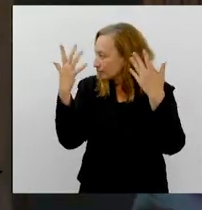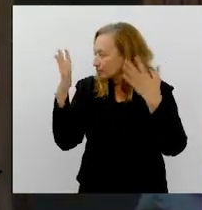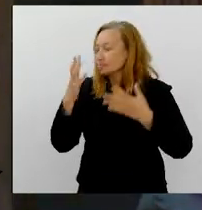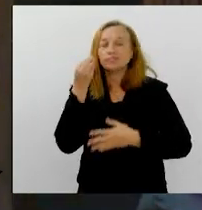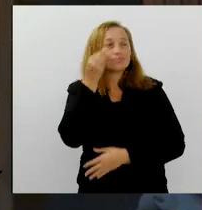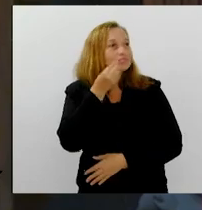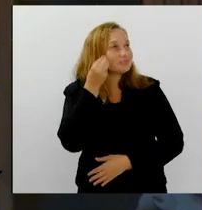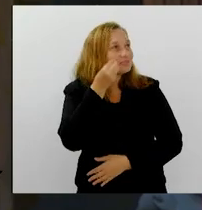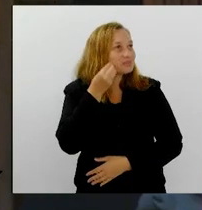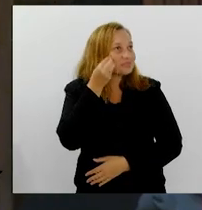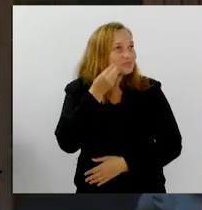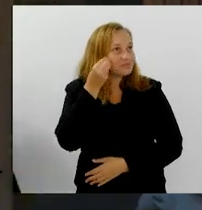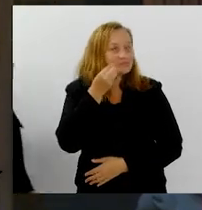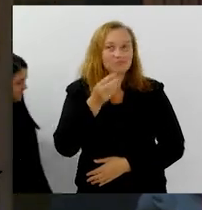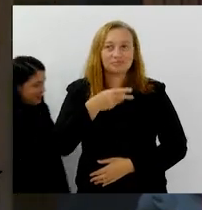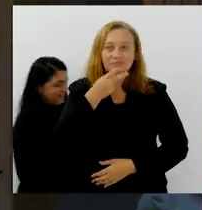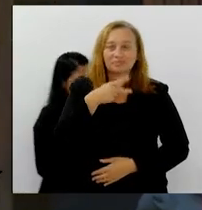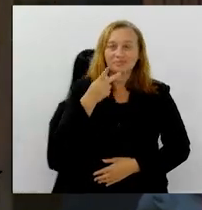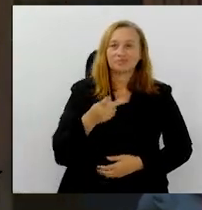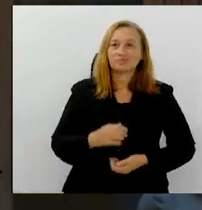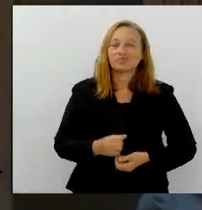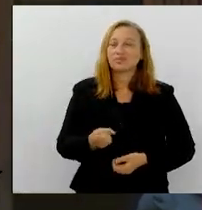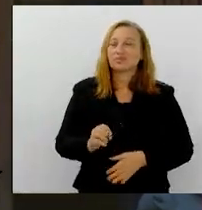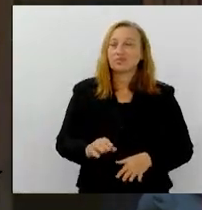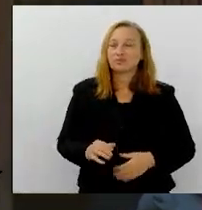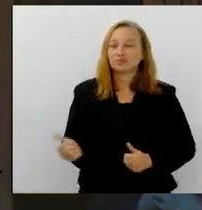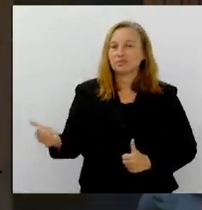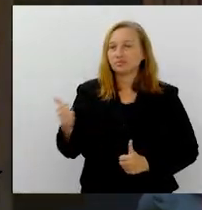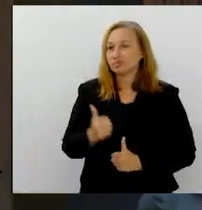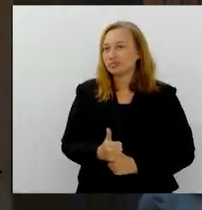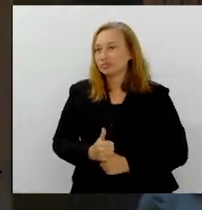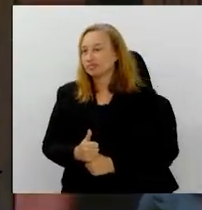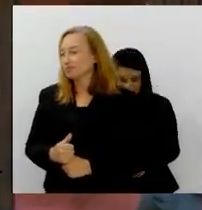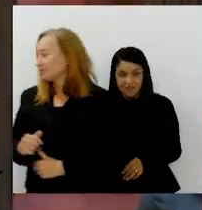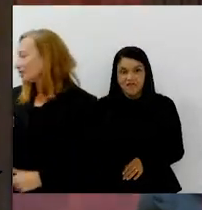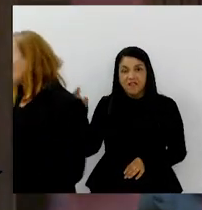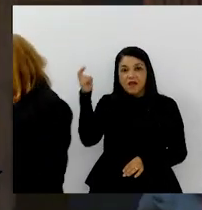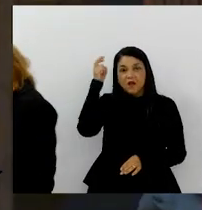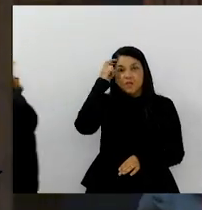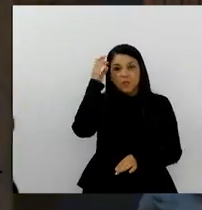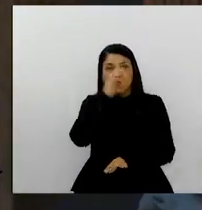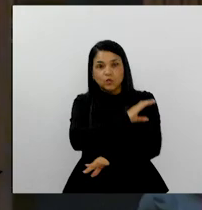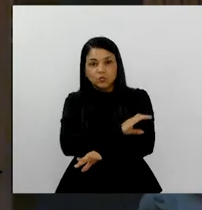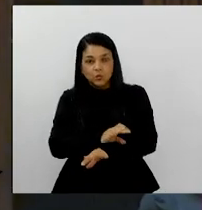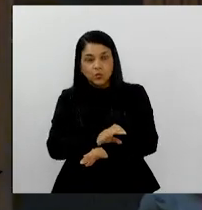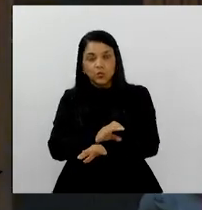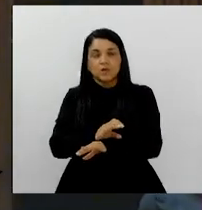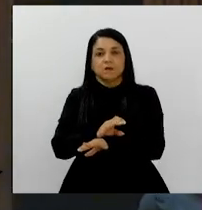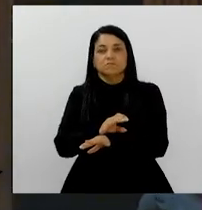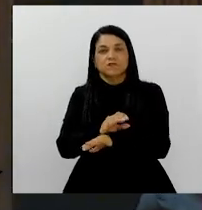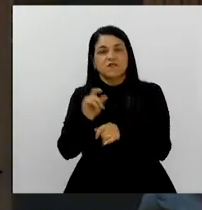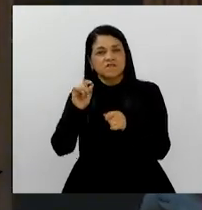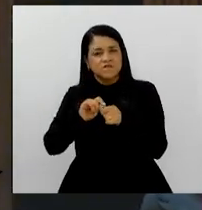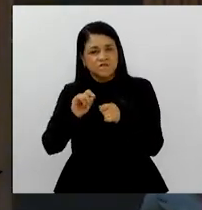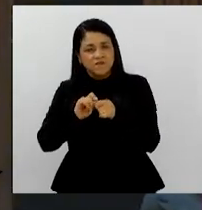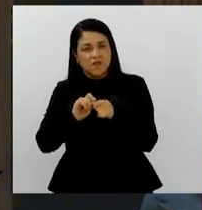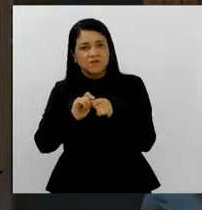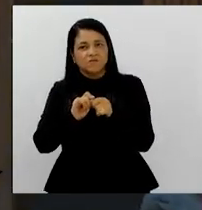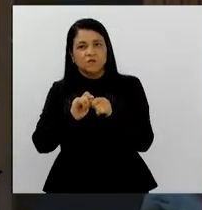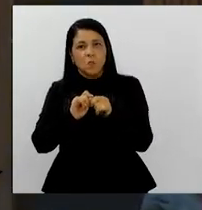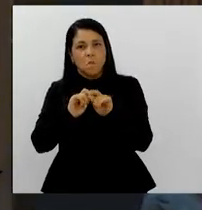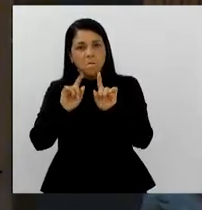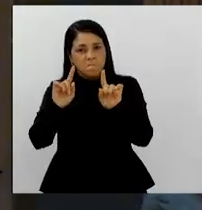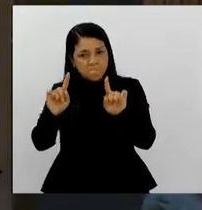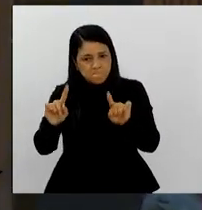experiência é também dizer: quando a cultura e fazedores e realizadores foram atacados,